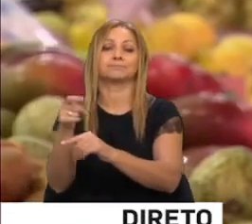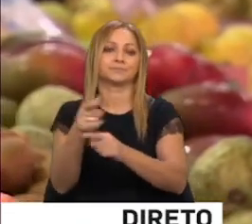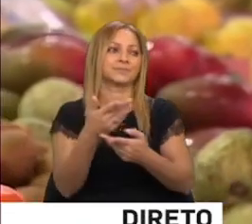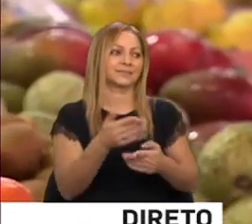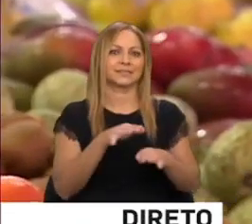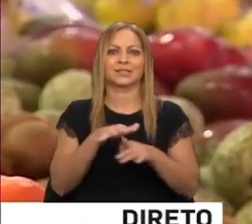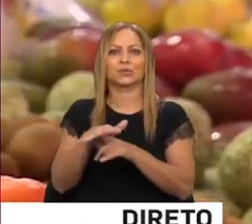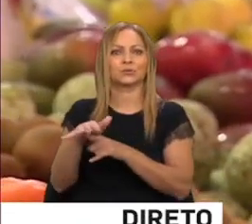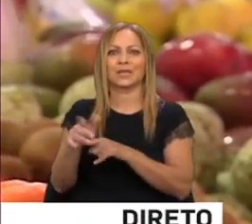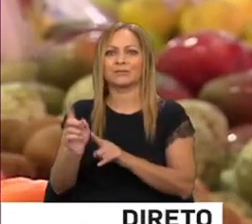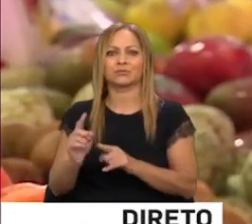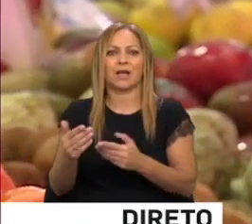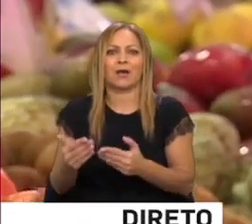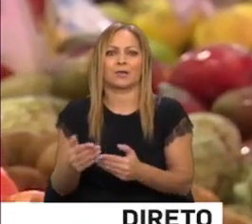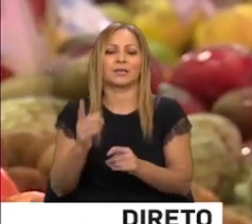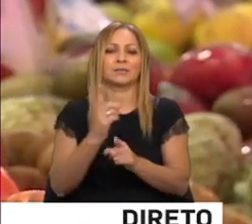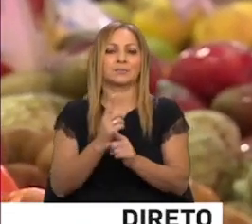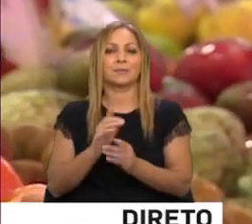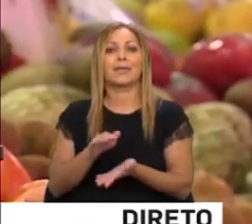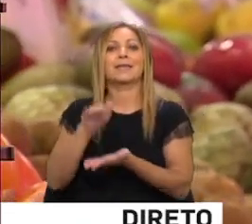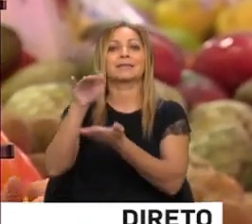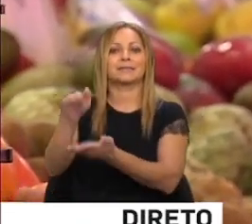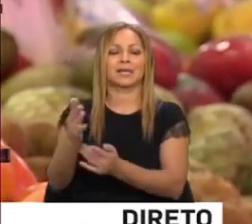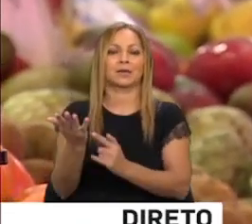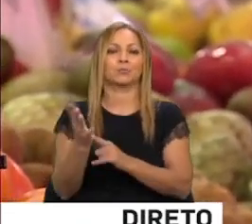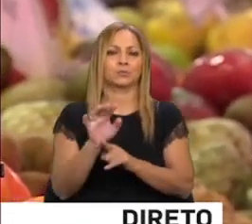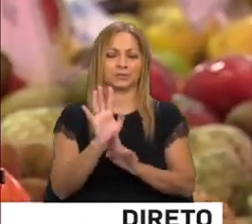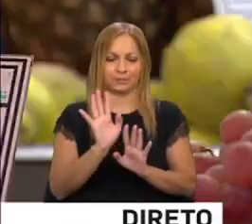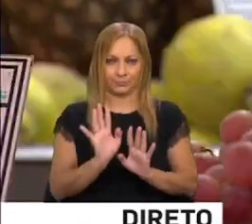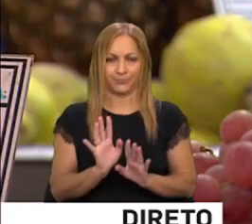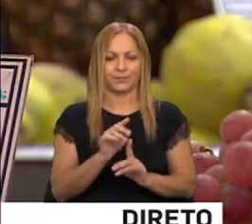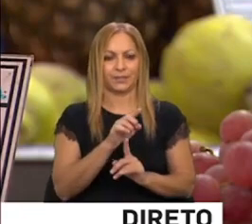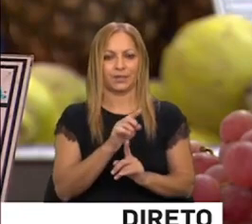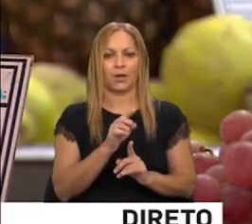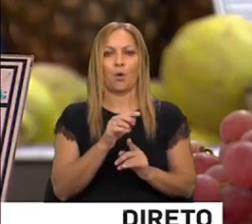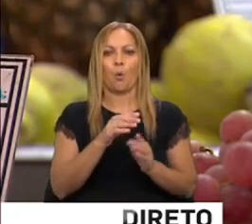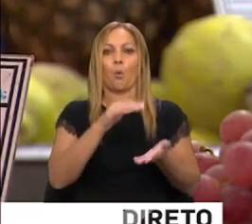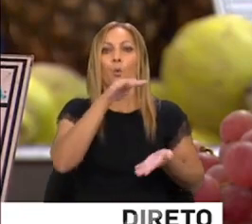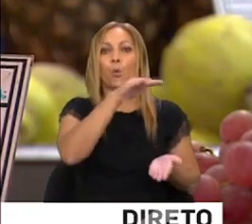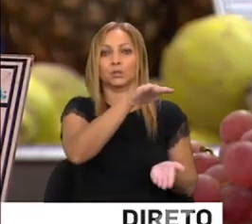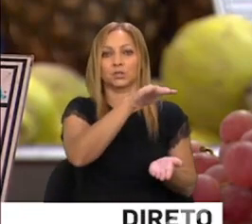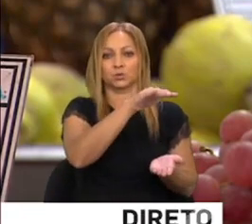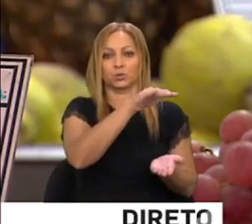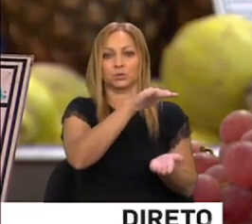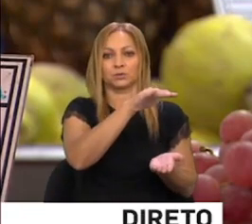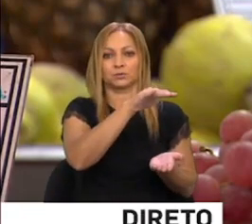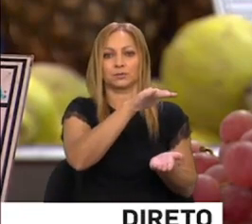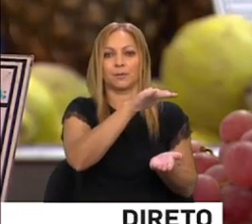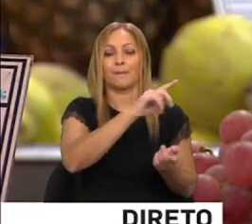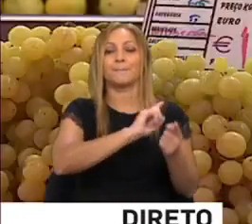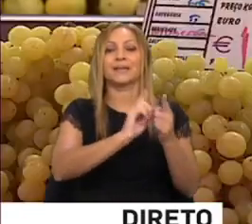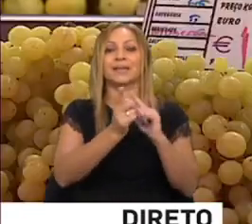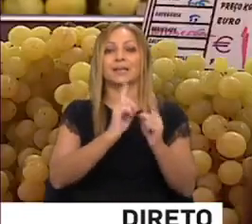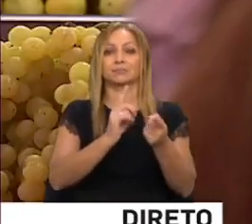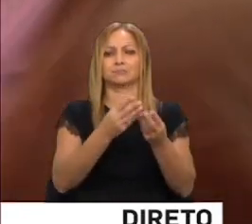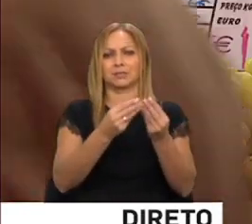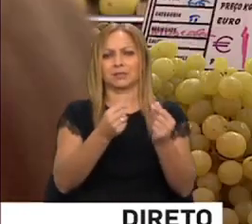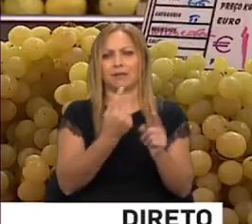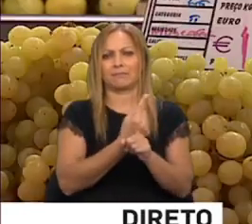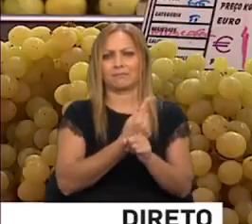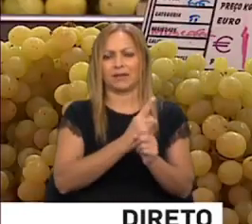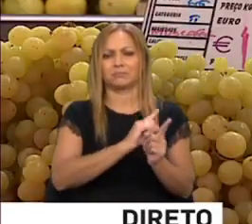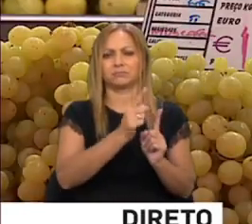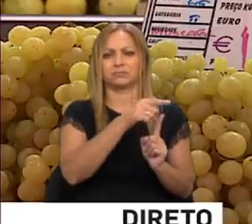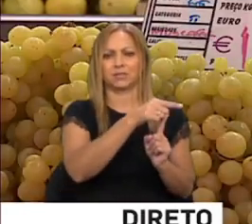mesmo a questão das entregas nós olhamos por exemplo o custo dos dos contentores para transportar mercadoria também já vai ser de forma